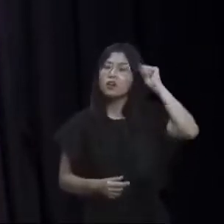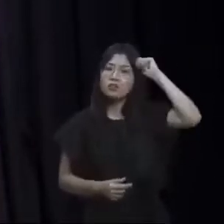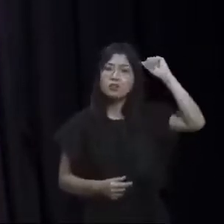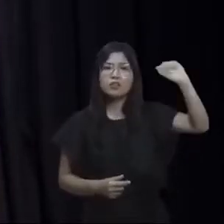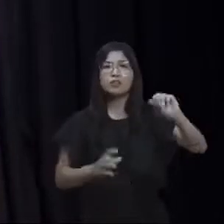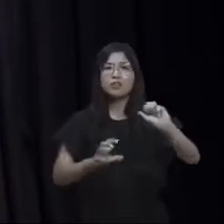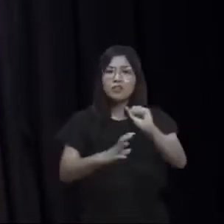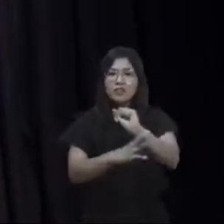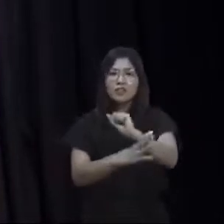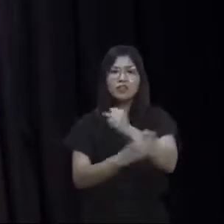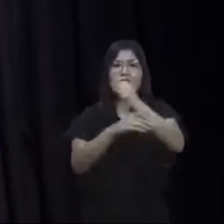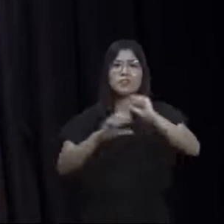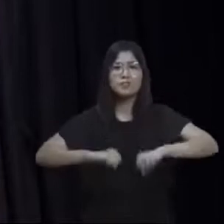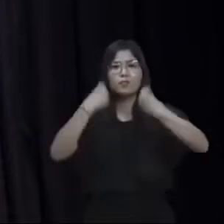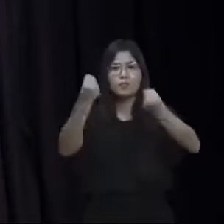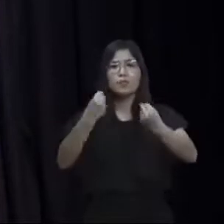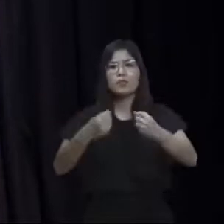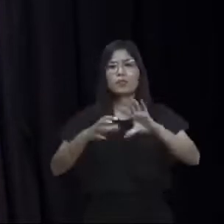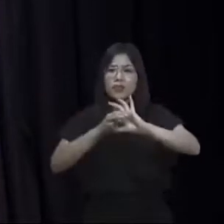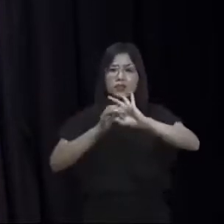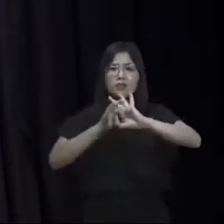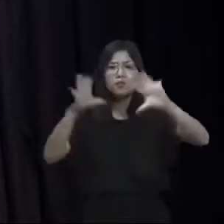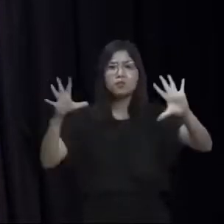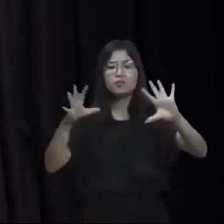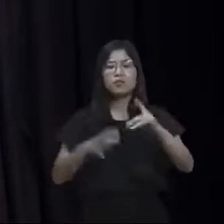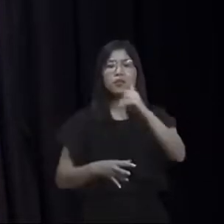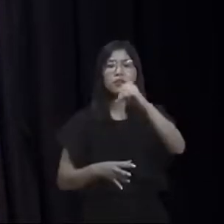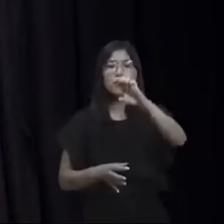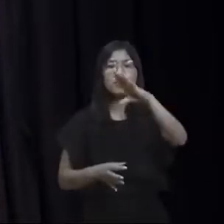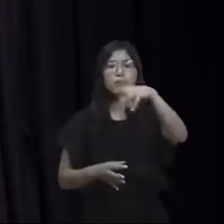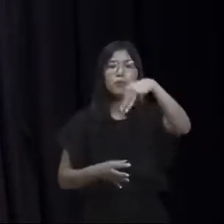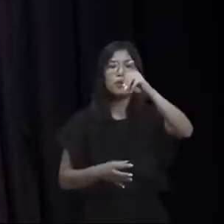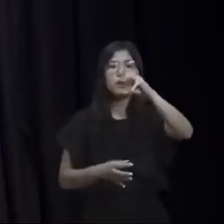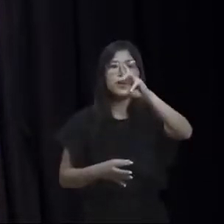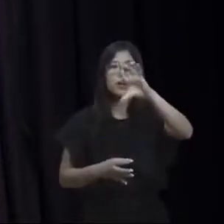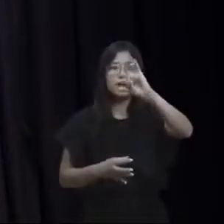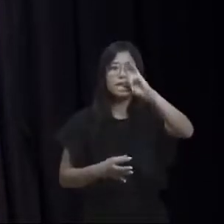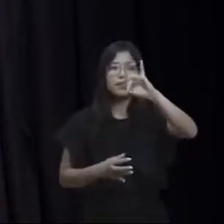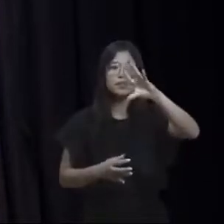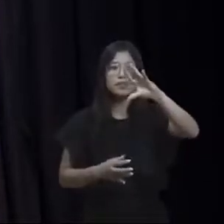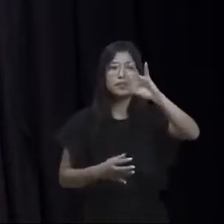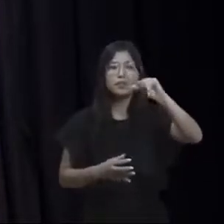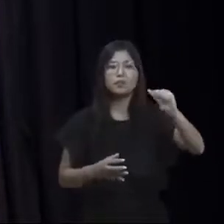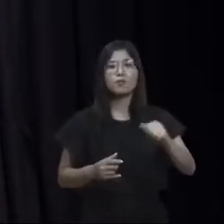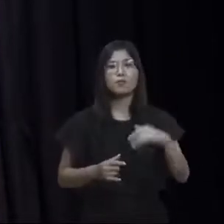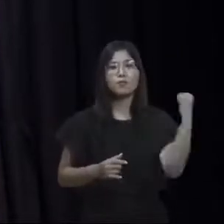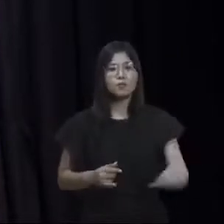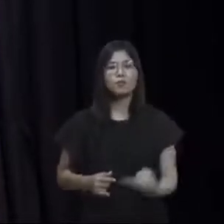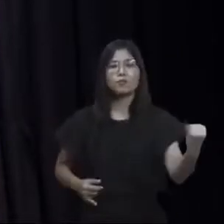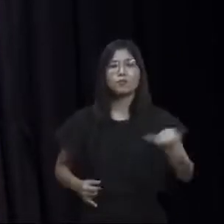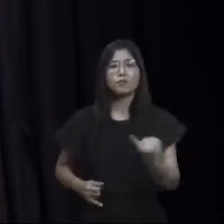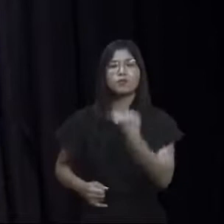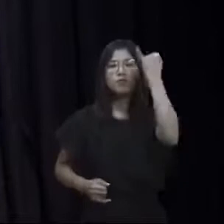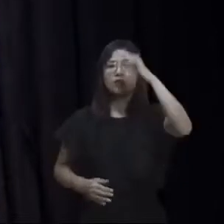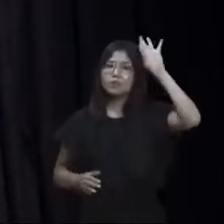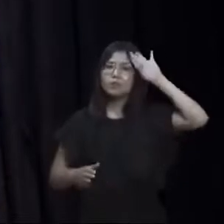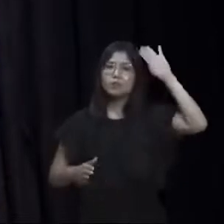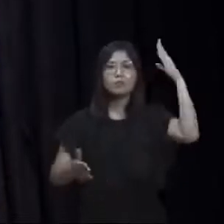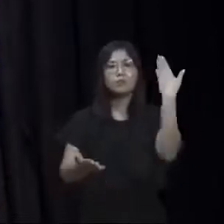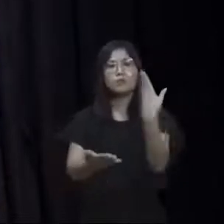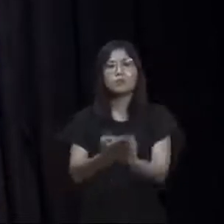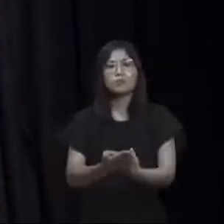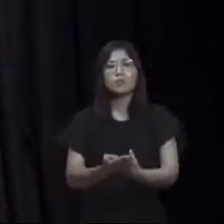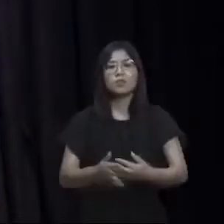defender a democracia, as instituições democráticas. E ele fala sobre a importância de se acreditar